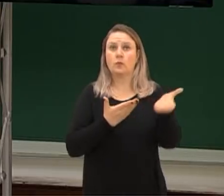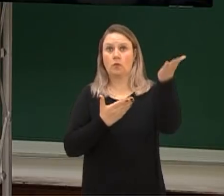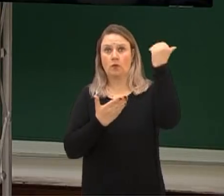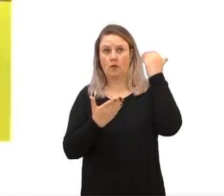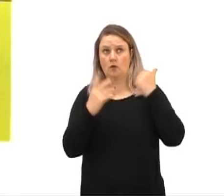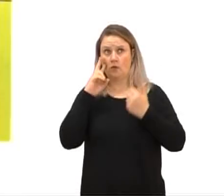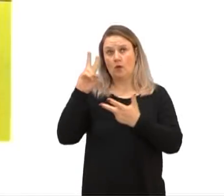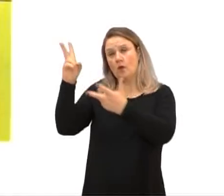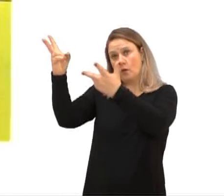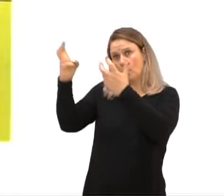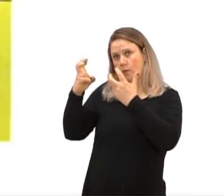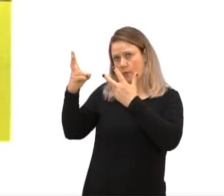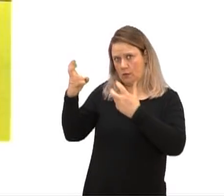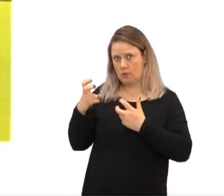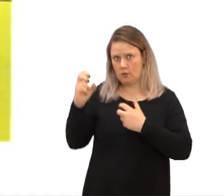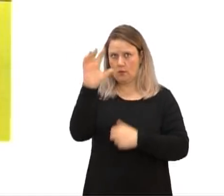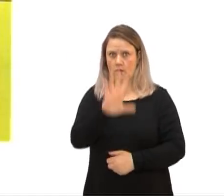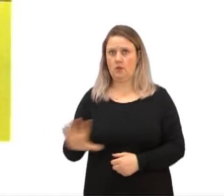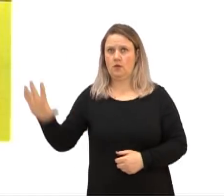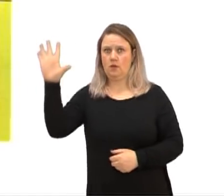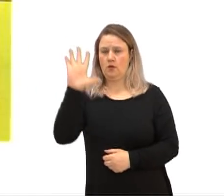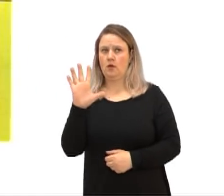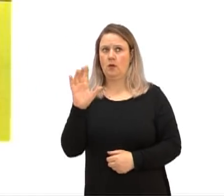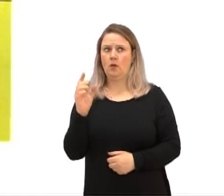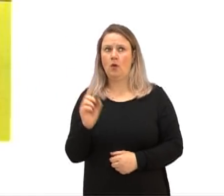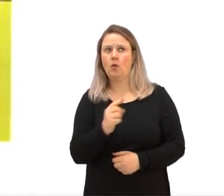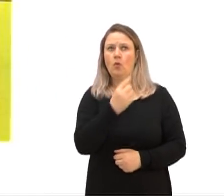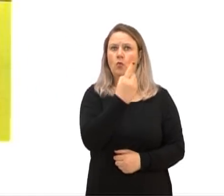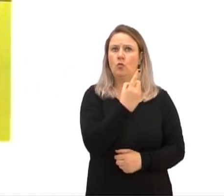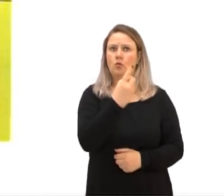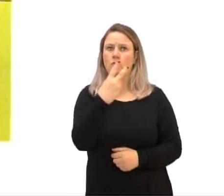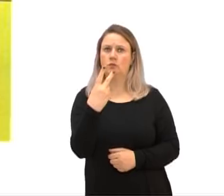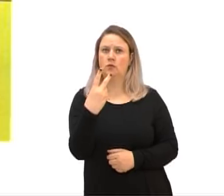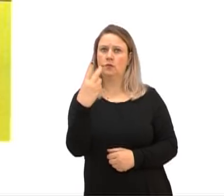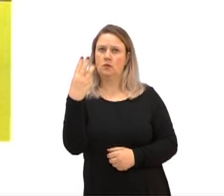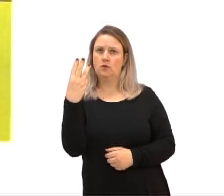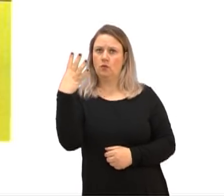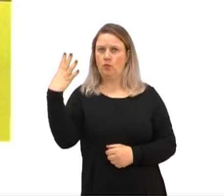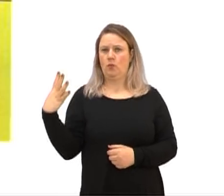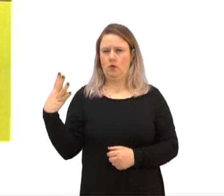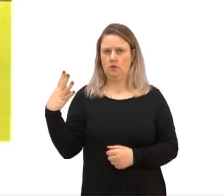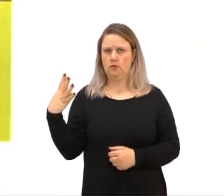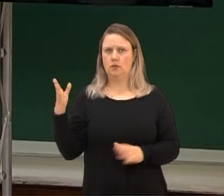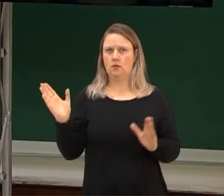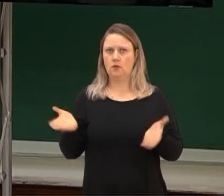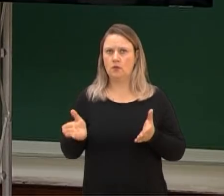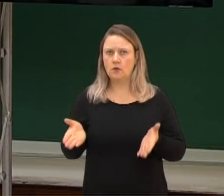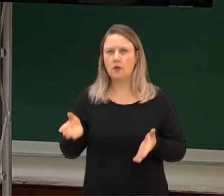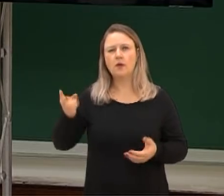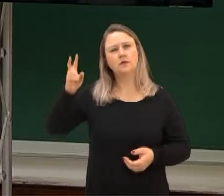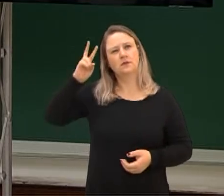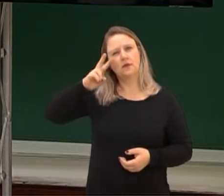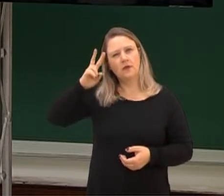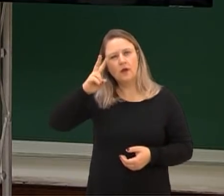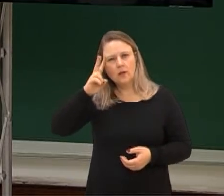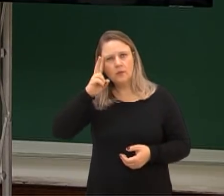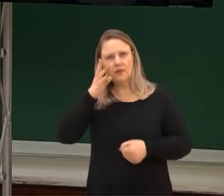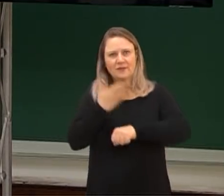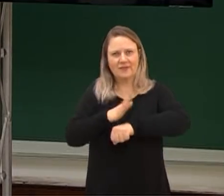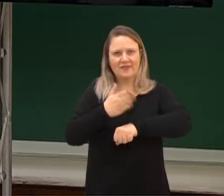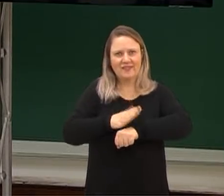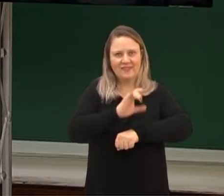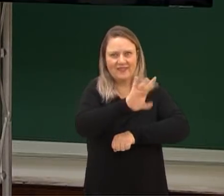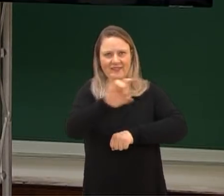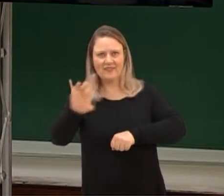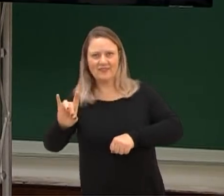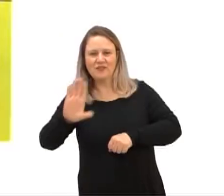Então, observe essa figura e identifique as 4 principais formas de relevo. Põe a coquinha para funcionar, que a prof já volta